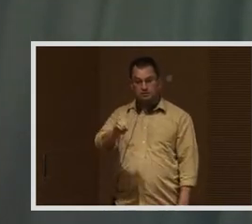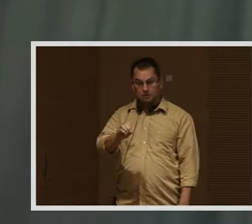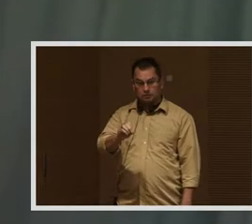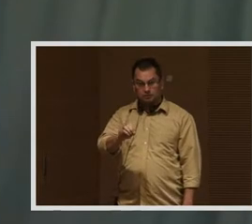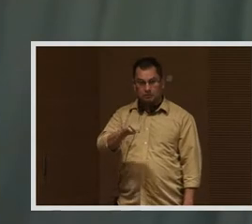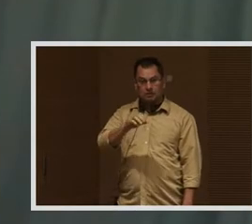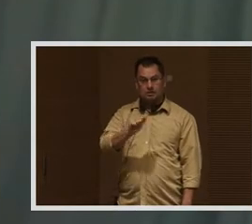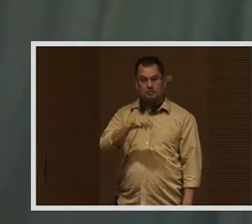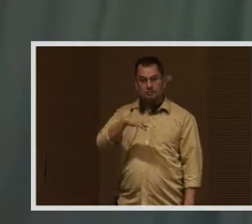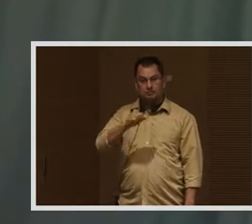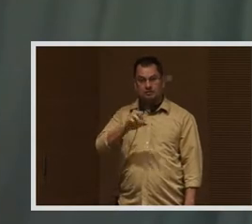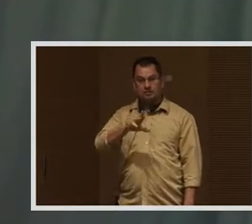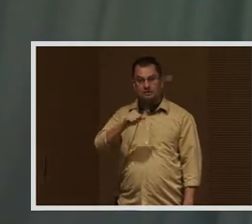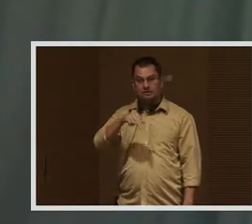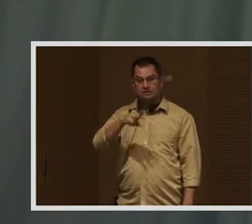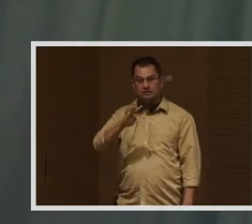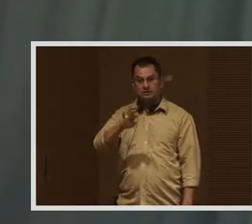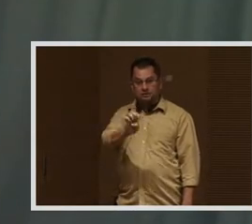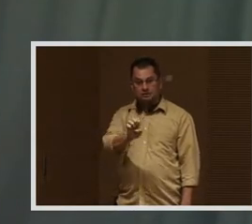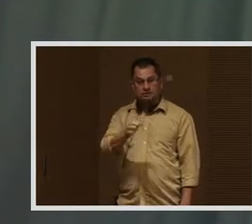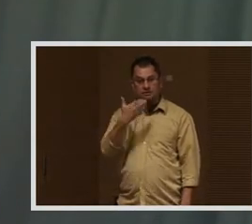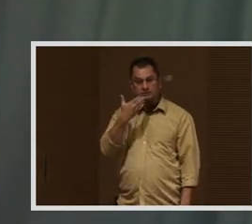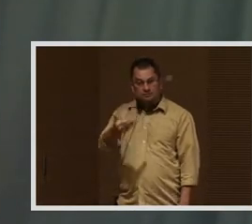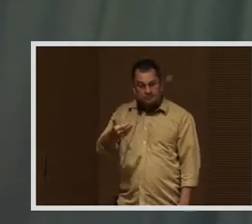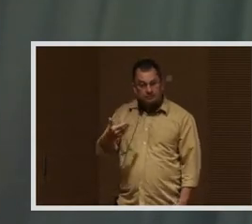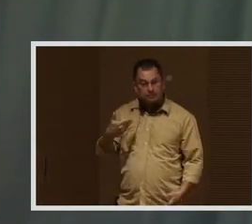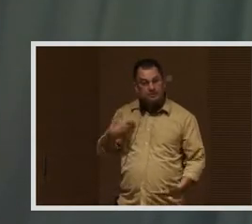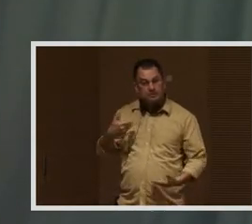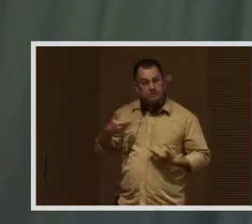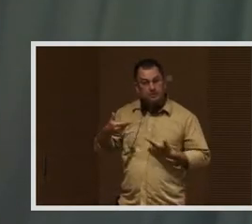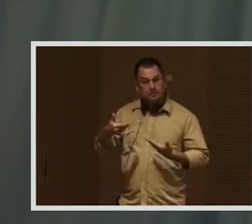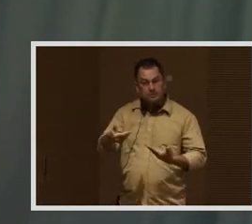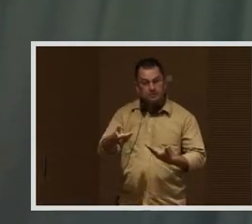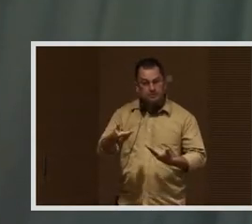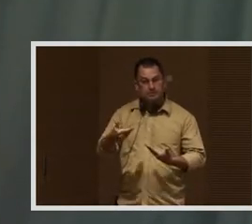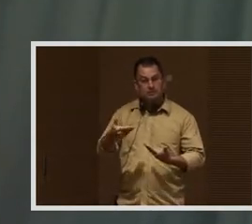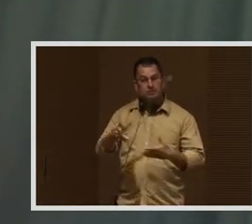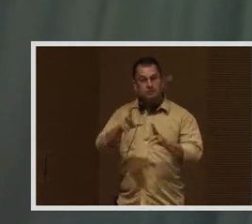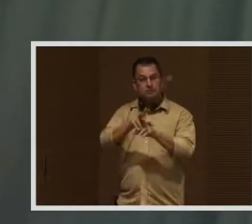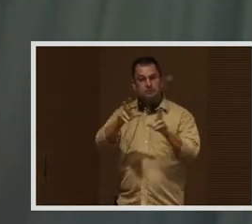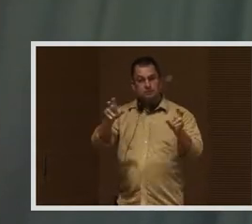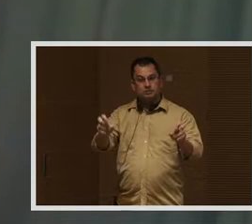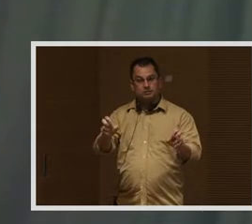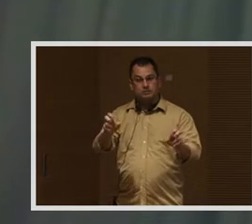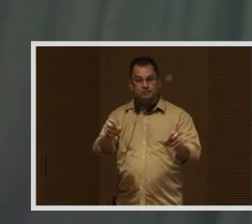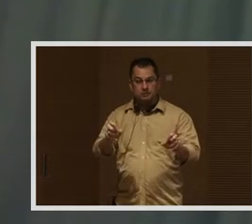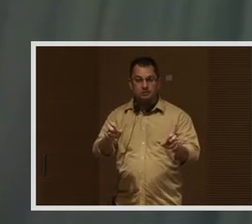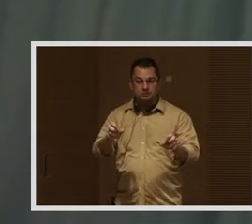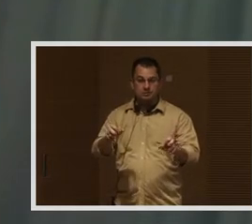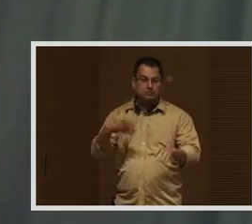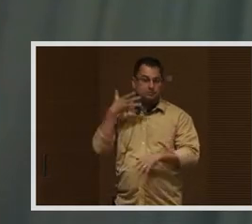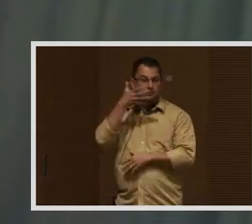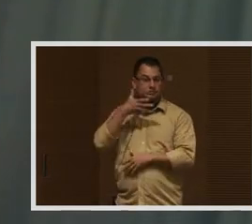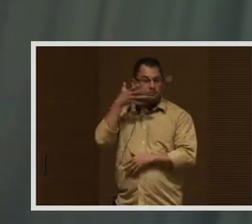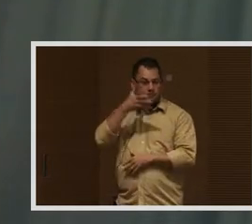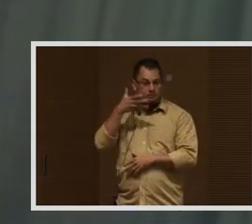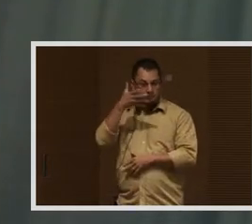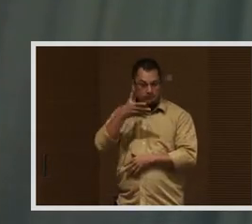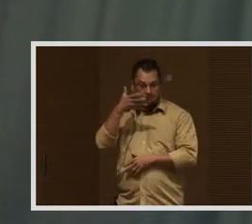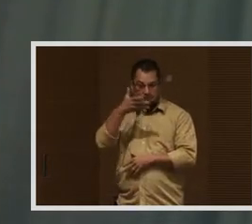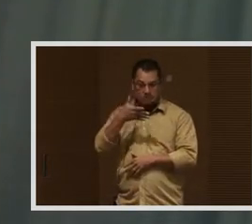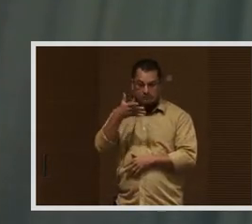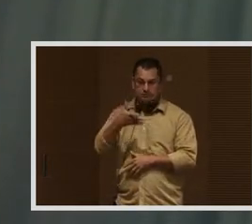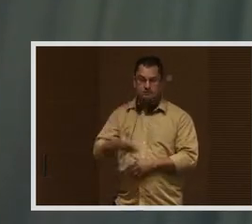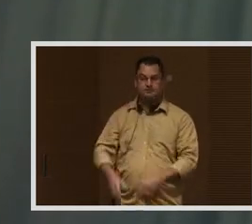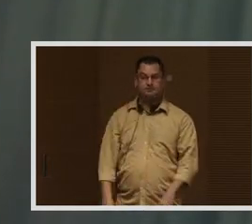muito específico, foi de que eu abordasse experiências despatologizantes nessa minha fala.